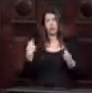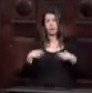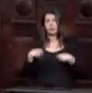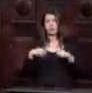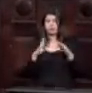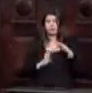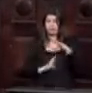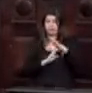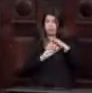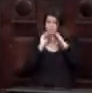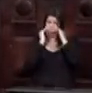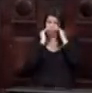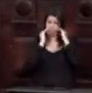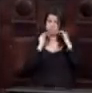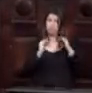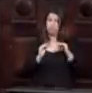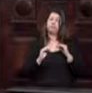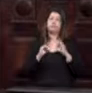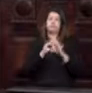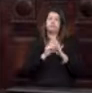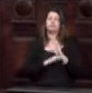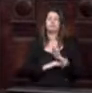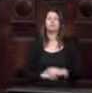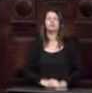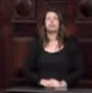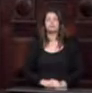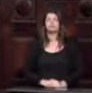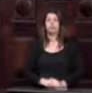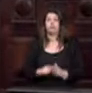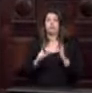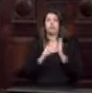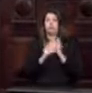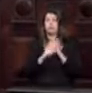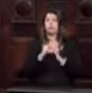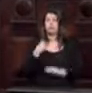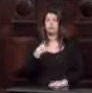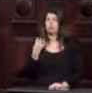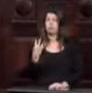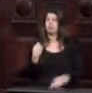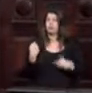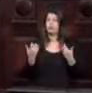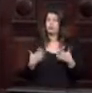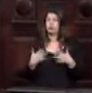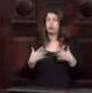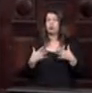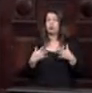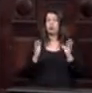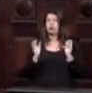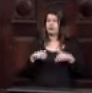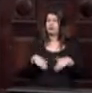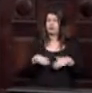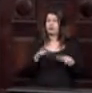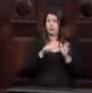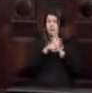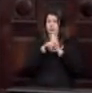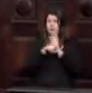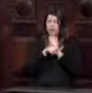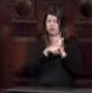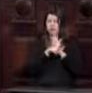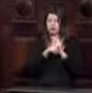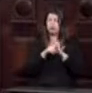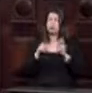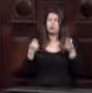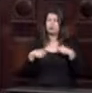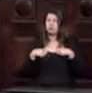de crescimento estabelecido nesta lei complementar. Artigo 4º, para fins de verificação do cumprimento do limite estabelecido,